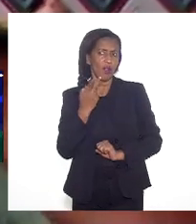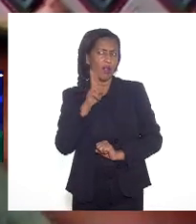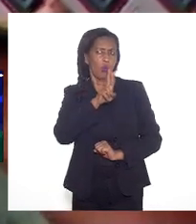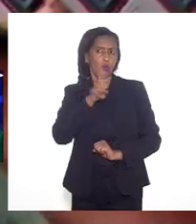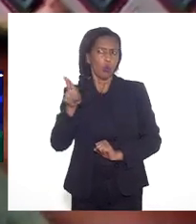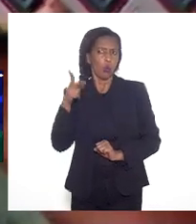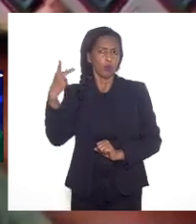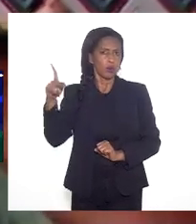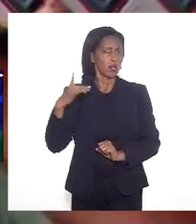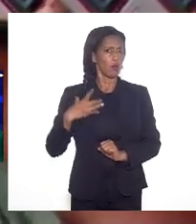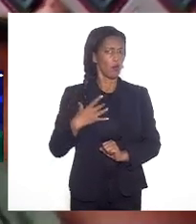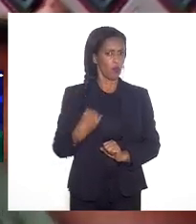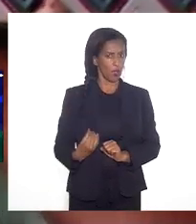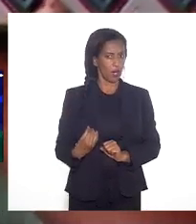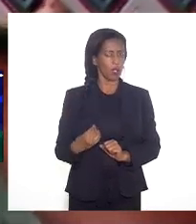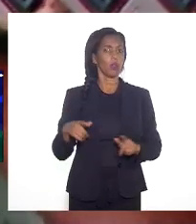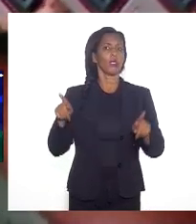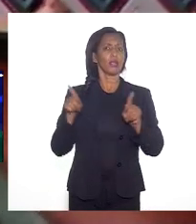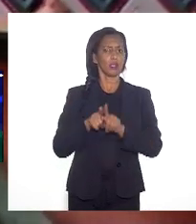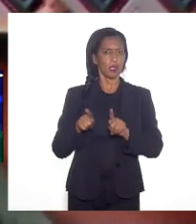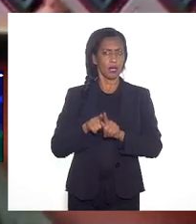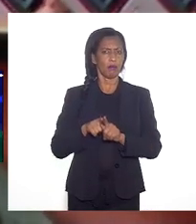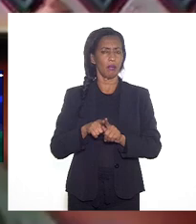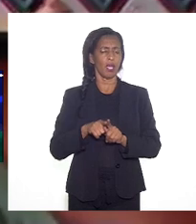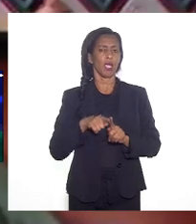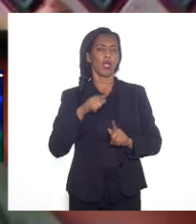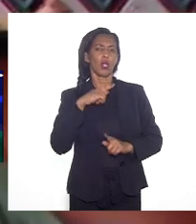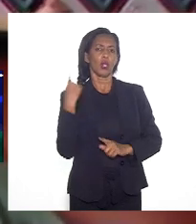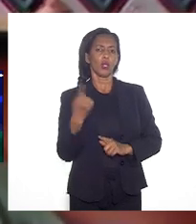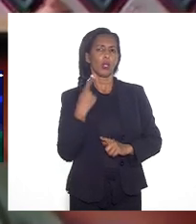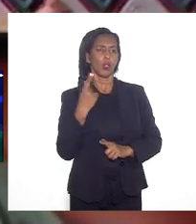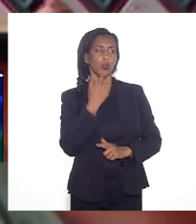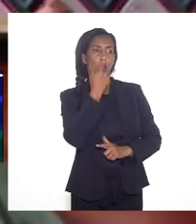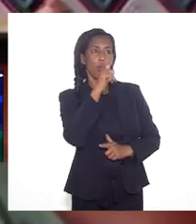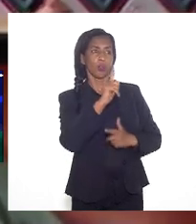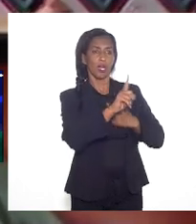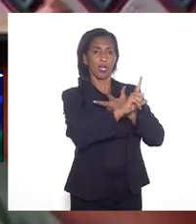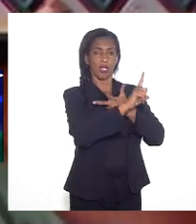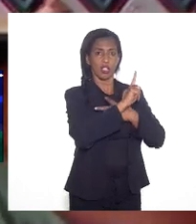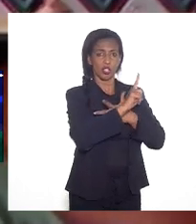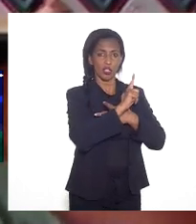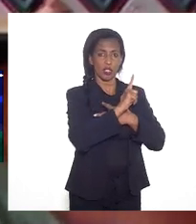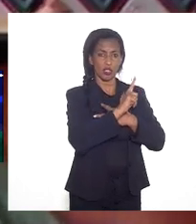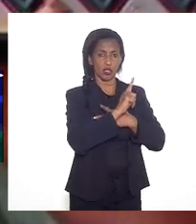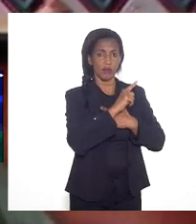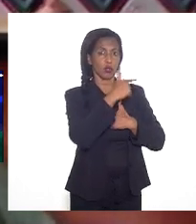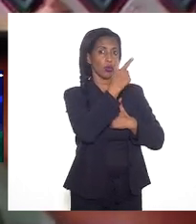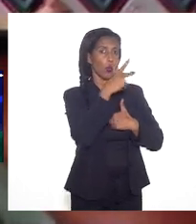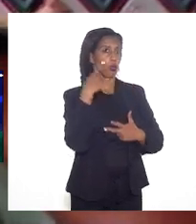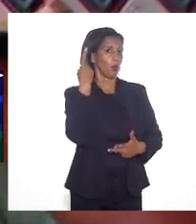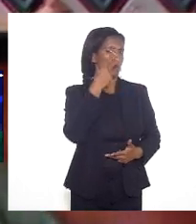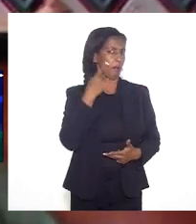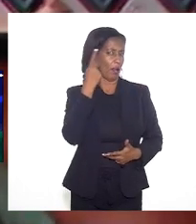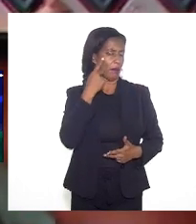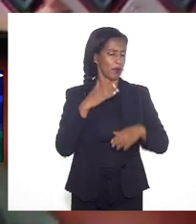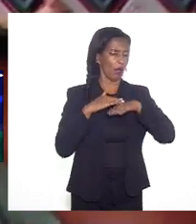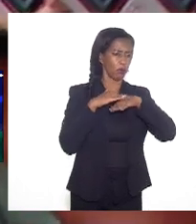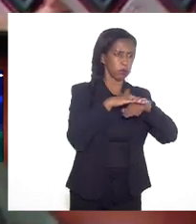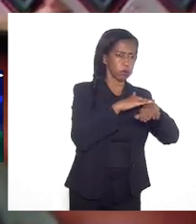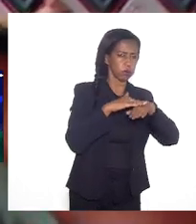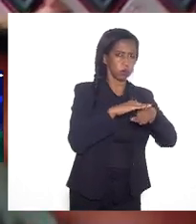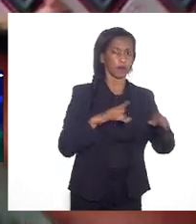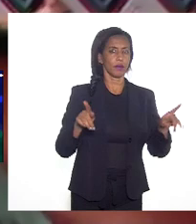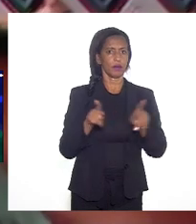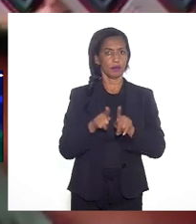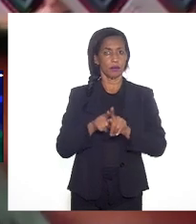produção legislativa de um outro parlamentar. Então, o que a gente faz é com muita responsabilidade. Eu acho que a gente precisa